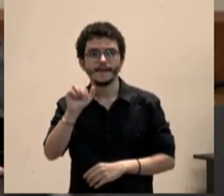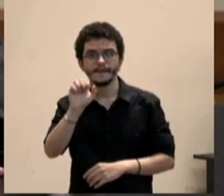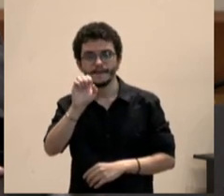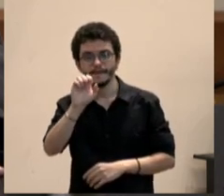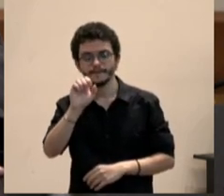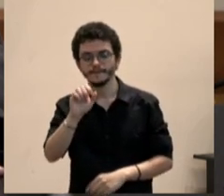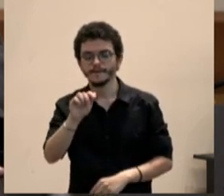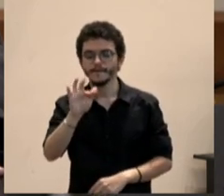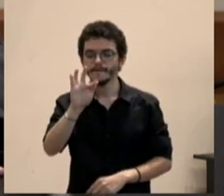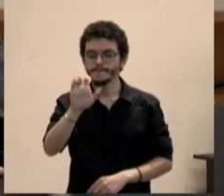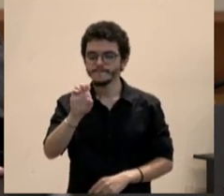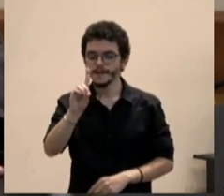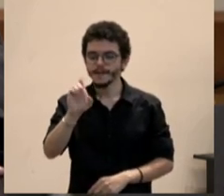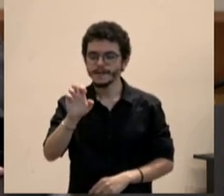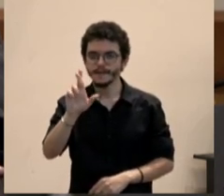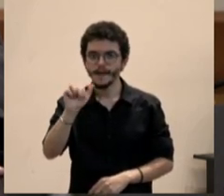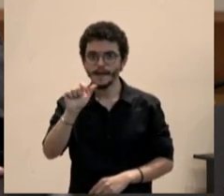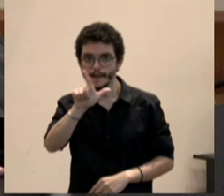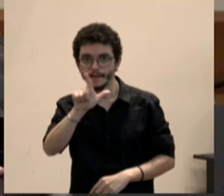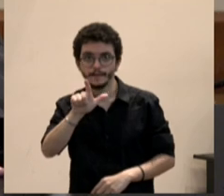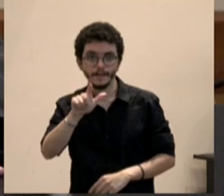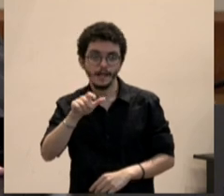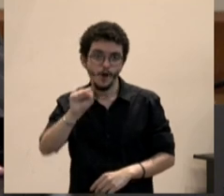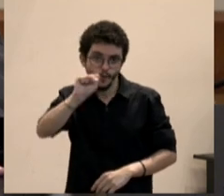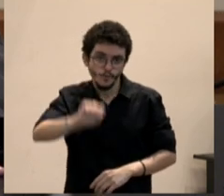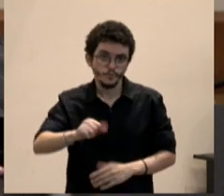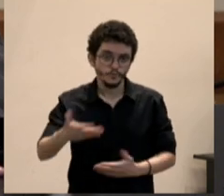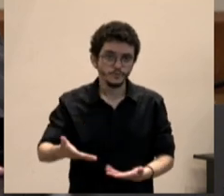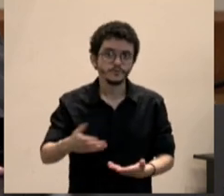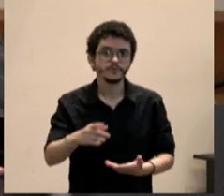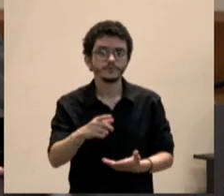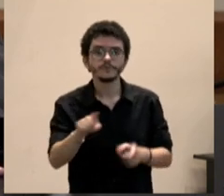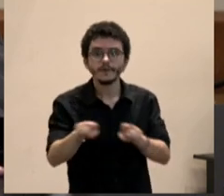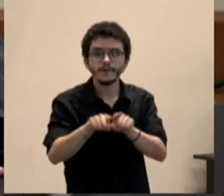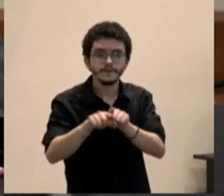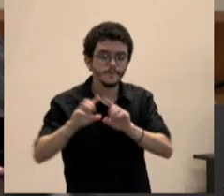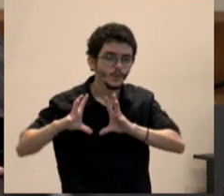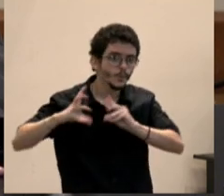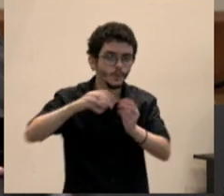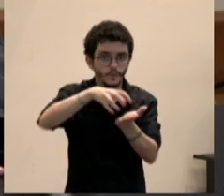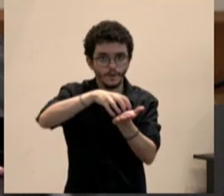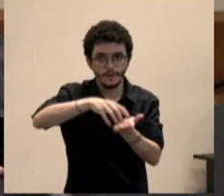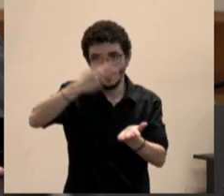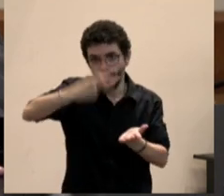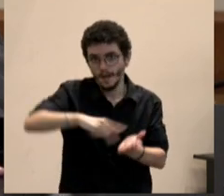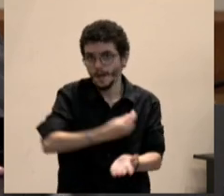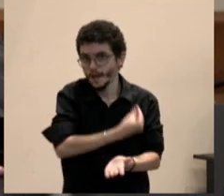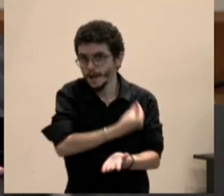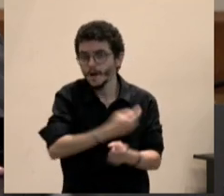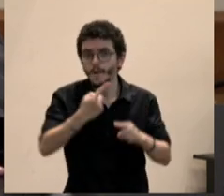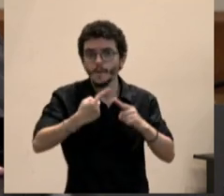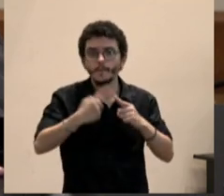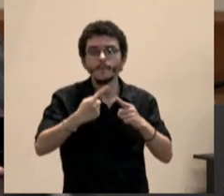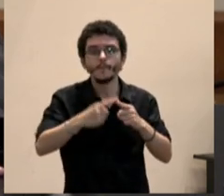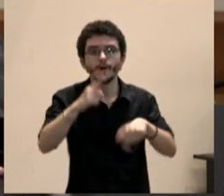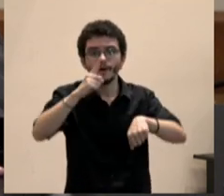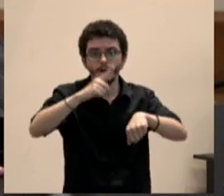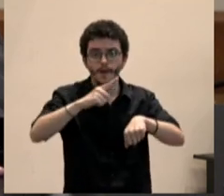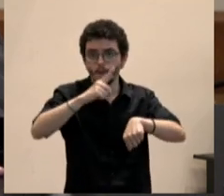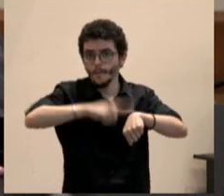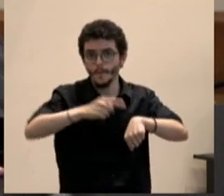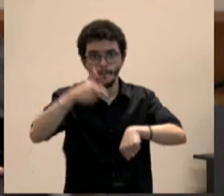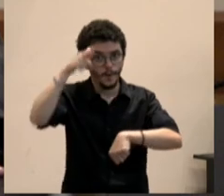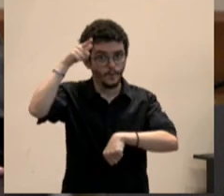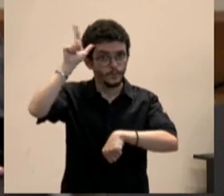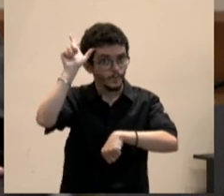as entidades das diferentes representações que aqui estão, porque esse momento de ontem e hoje,